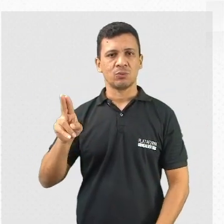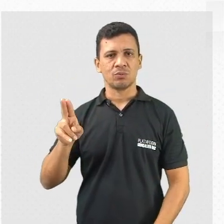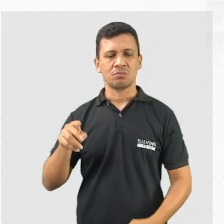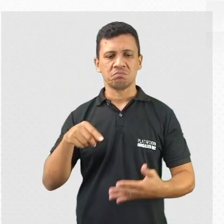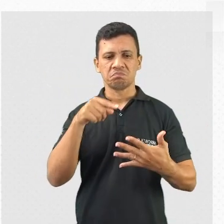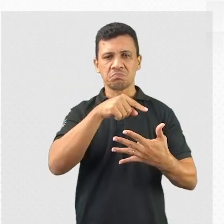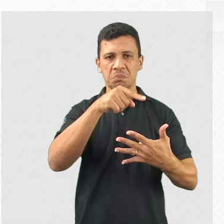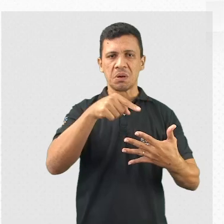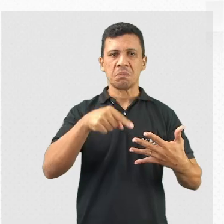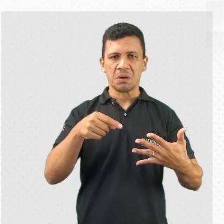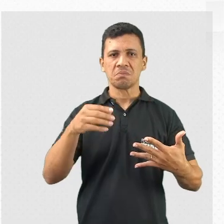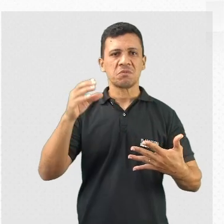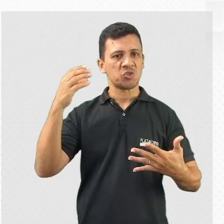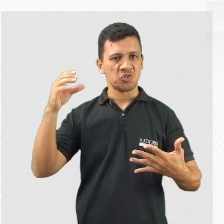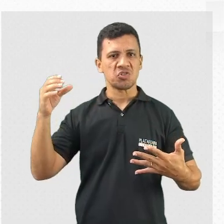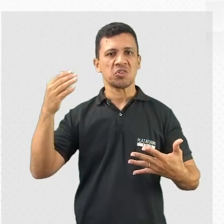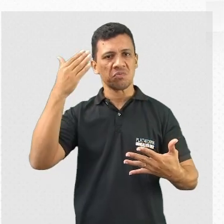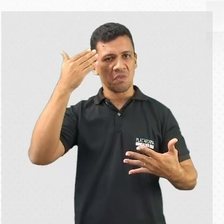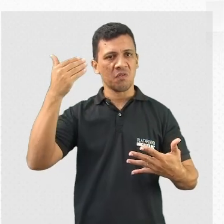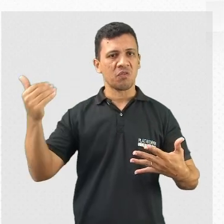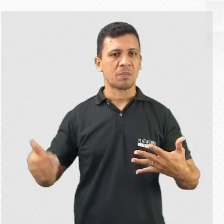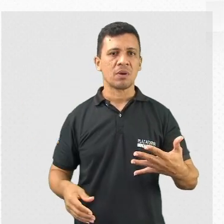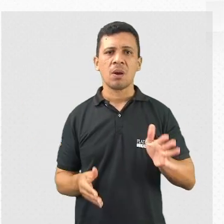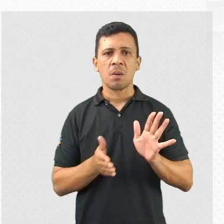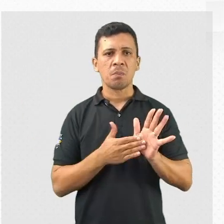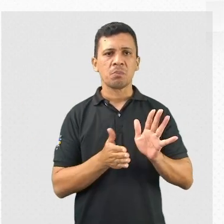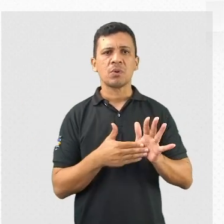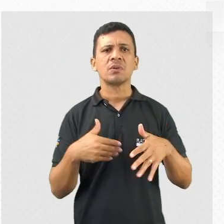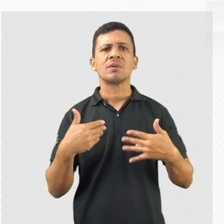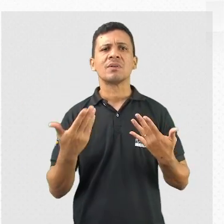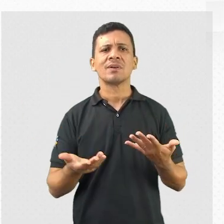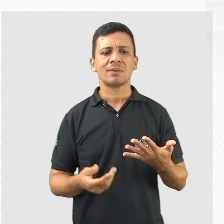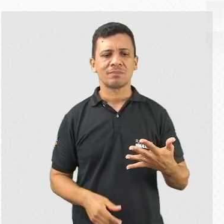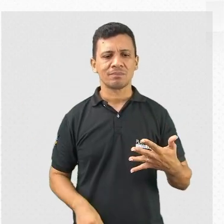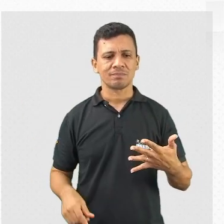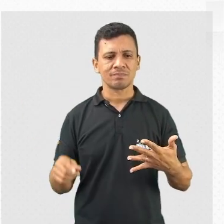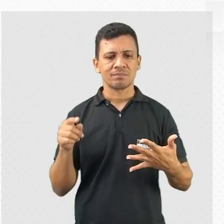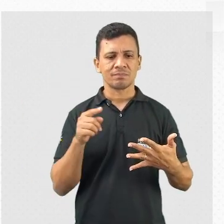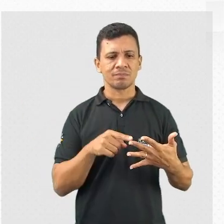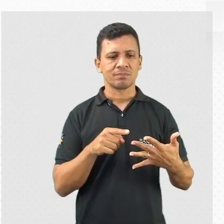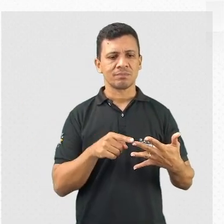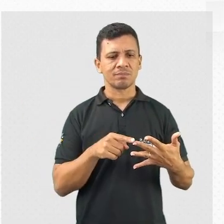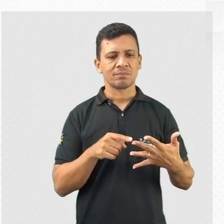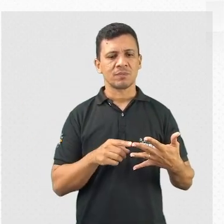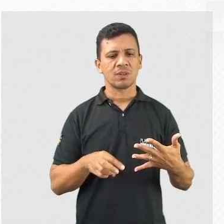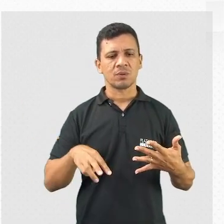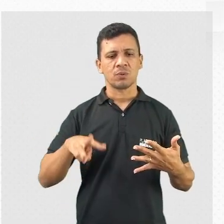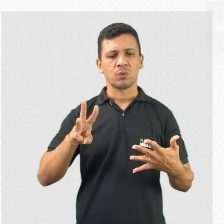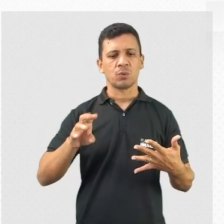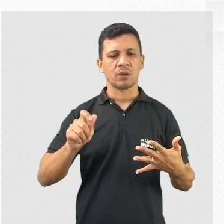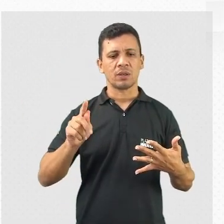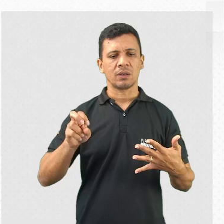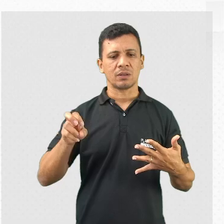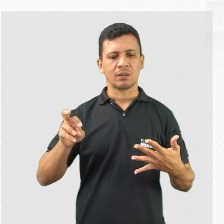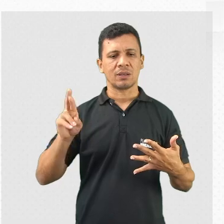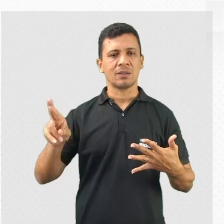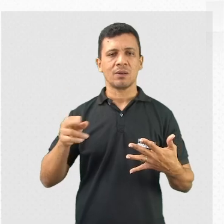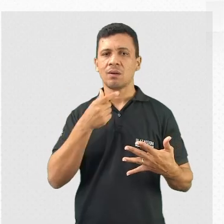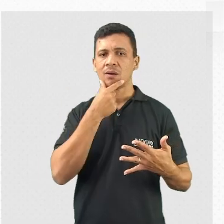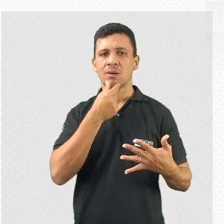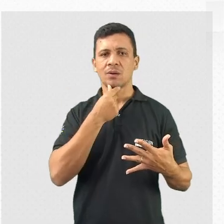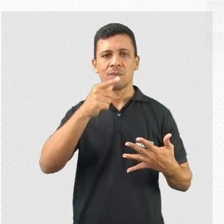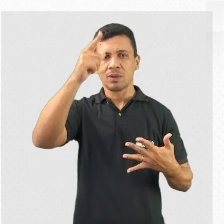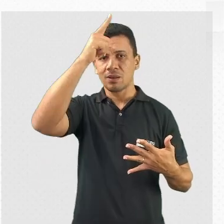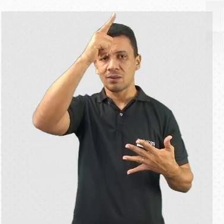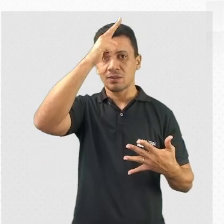gente sabe que quem propôs a teoria da deriva continental foi Sir, né, Alfred Wegener, alemão, que versa